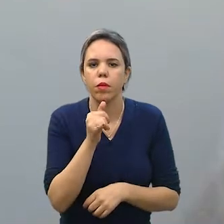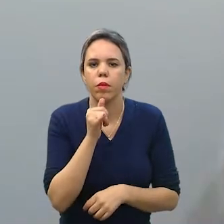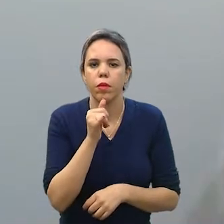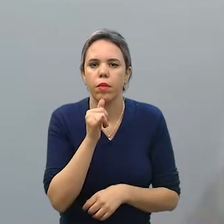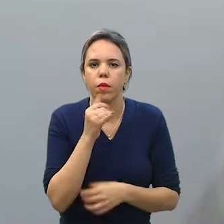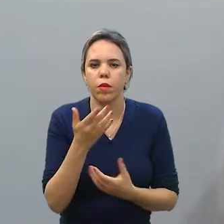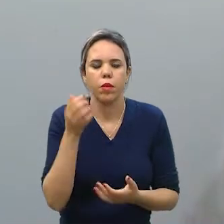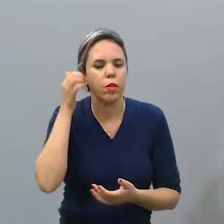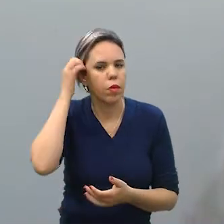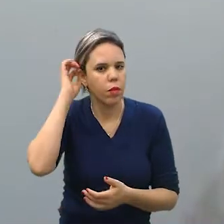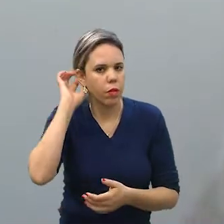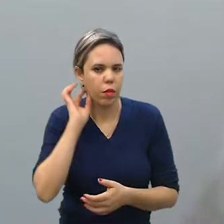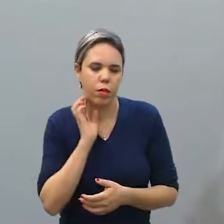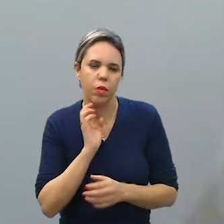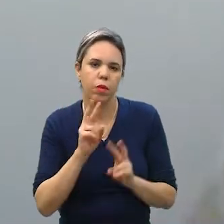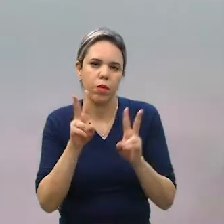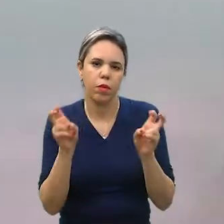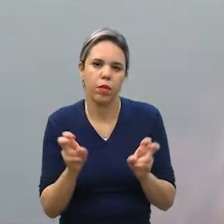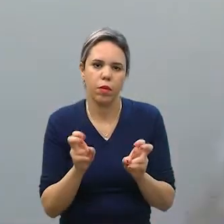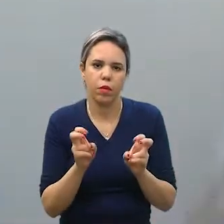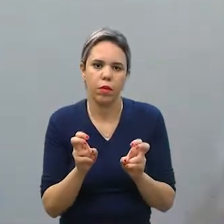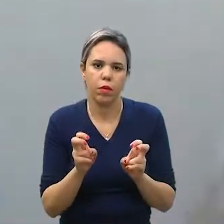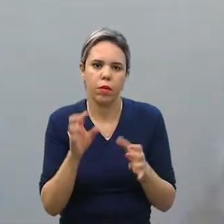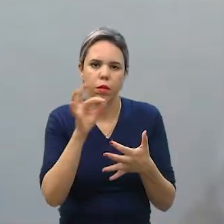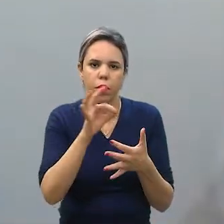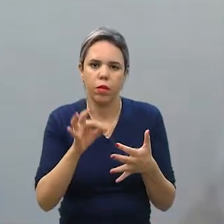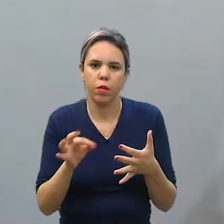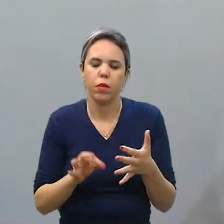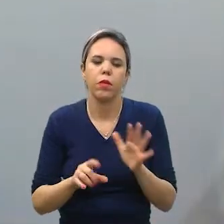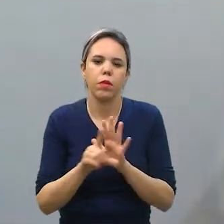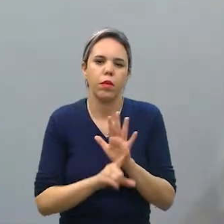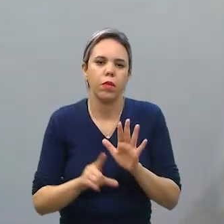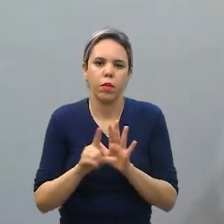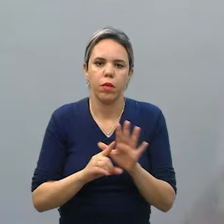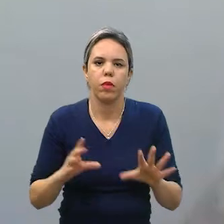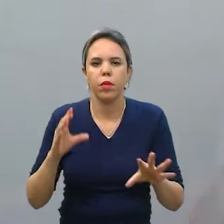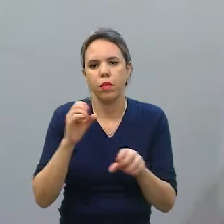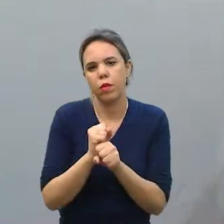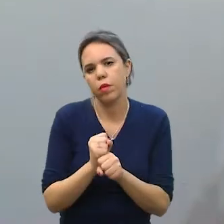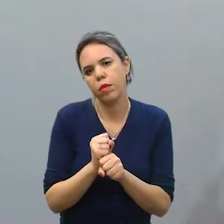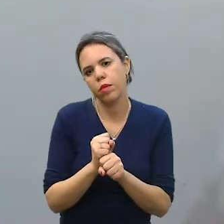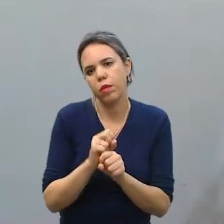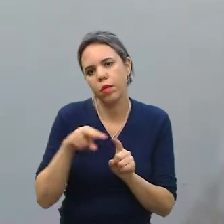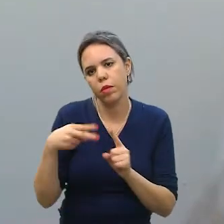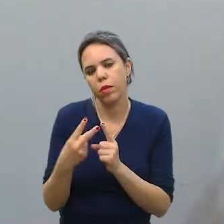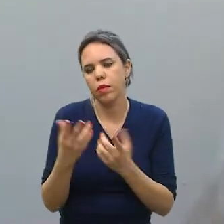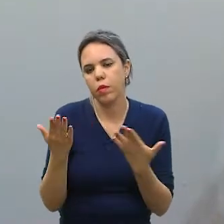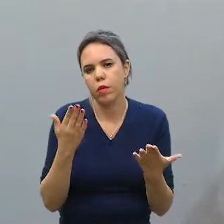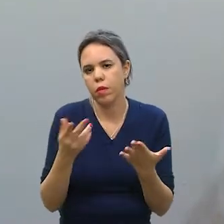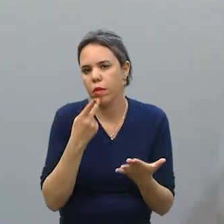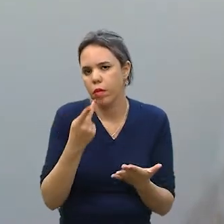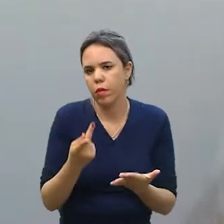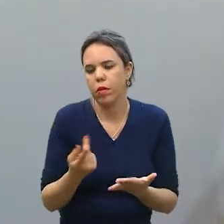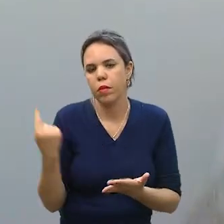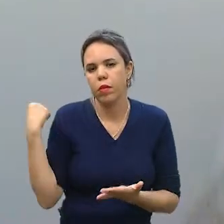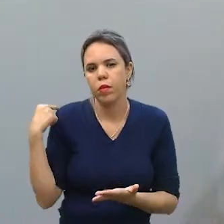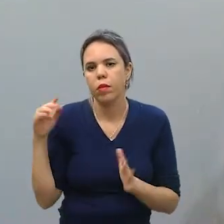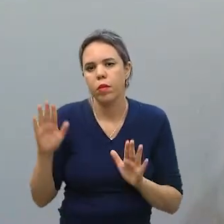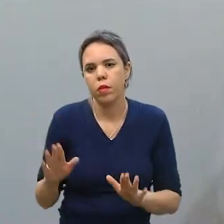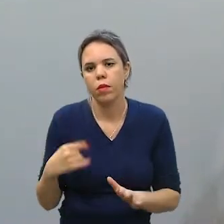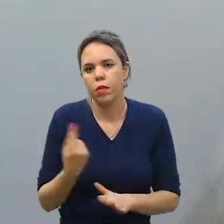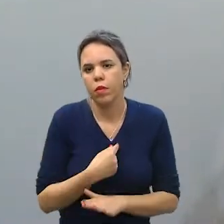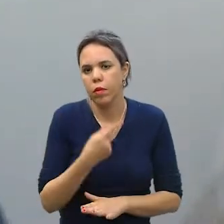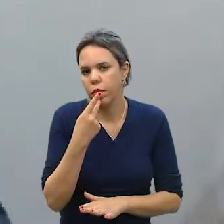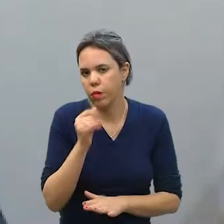exemplo, estabelecer a relação daquela cena com o conjunto da obra, ou em relação a algum outro aspecto, conforme eu disse anteriormente, né? Então, quando a